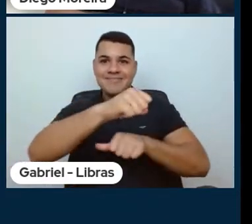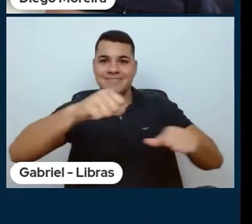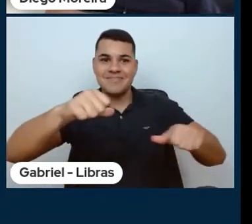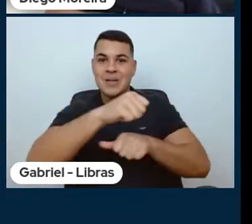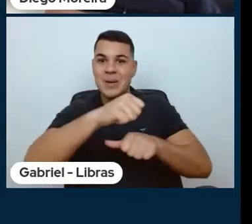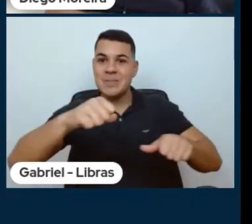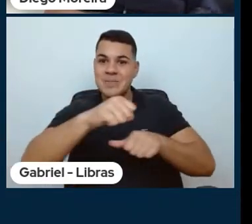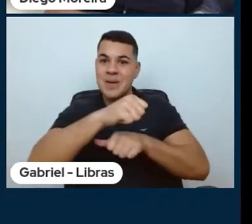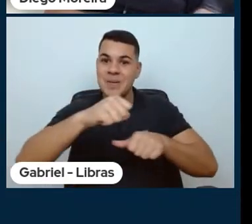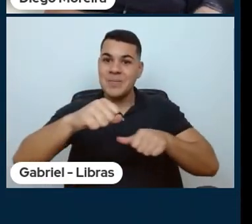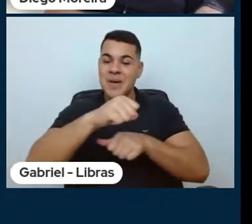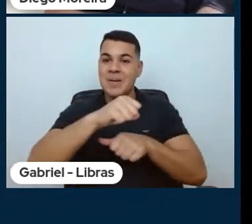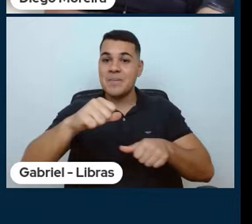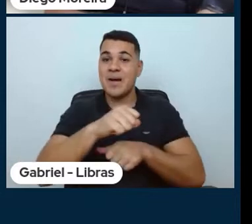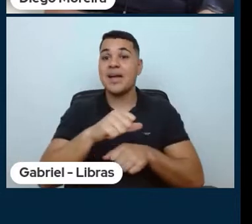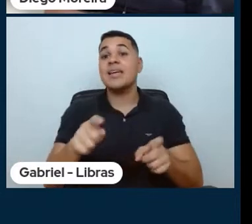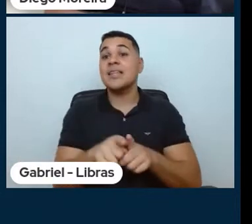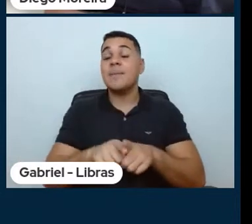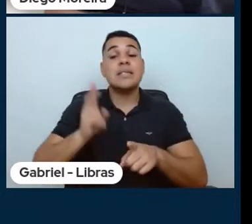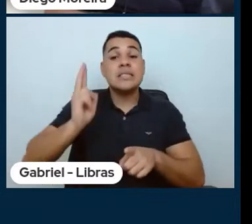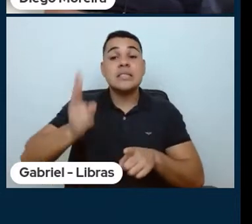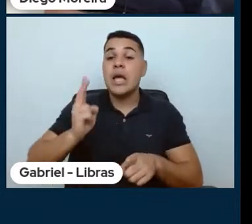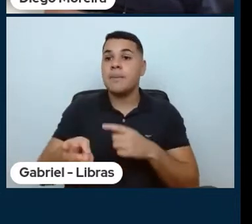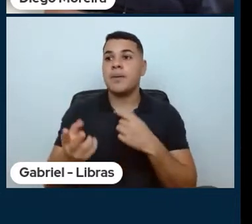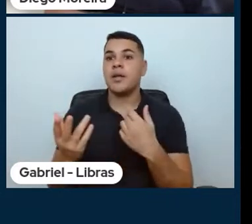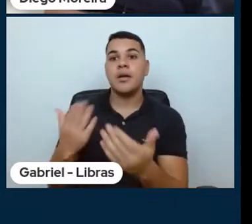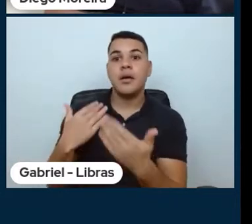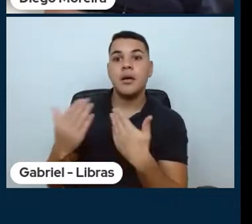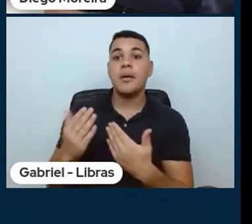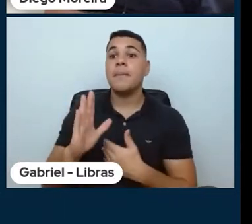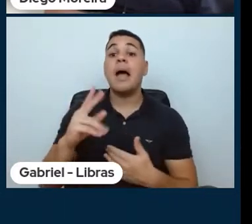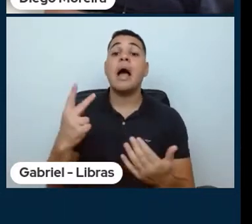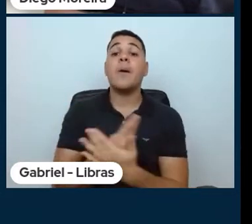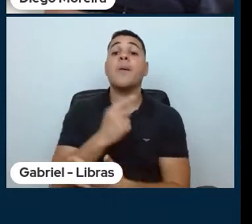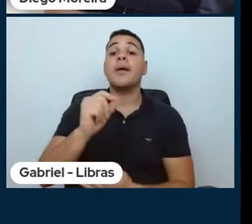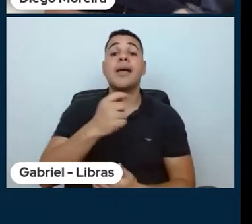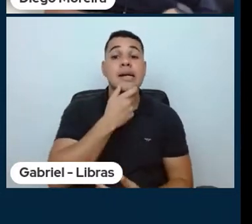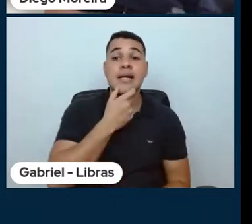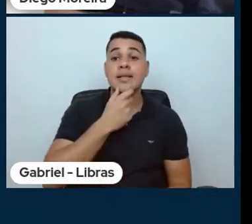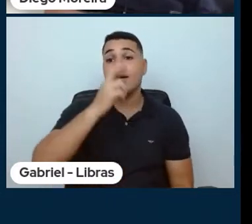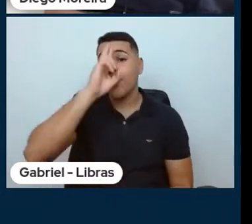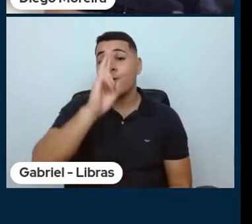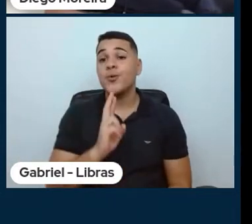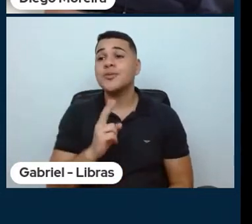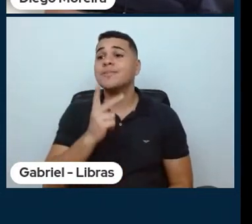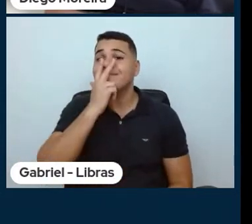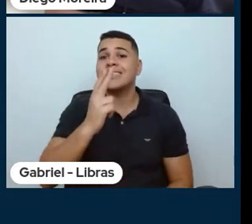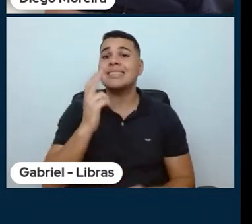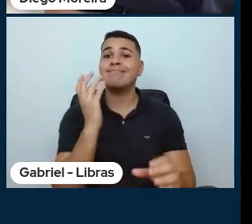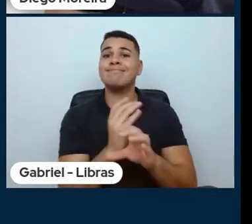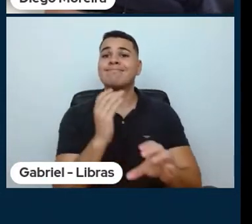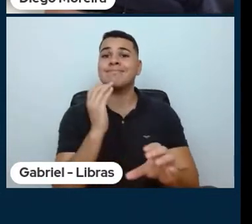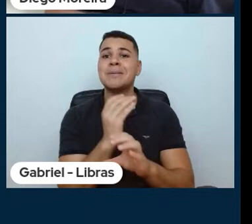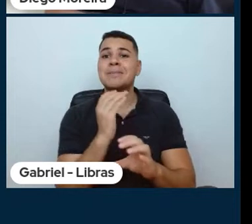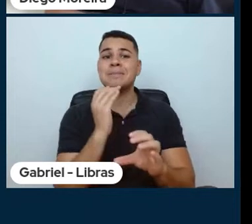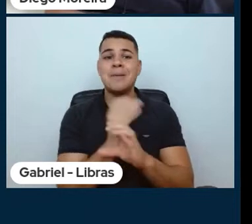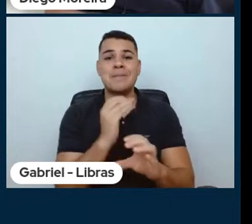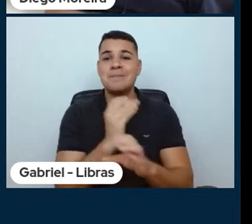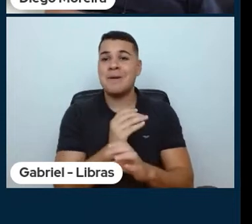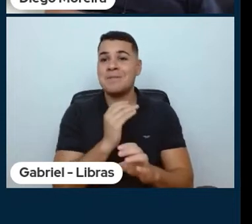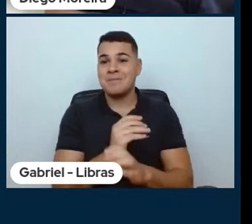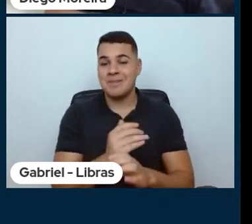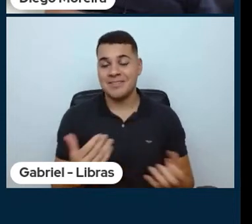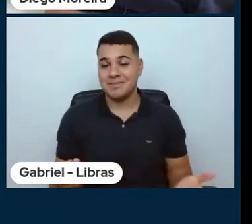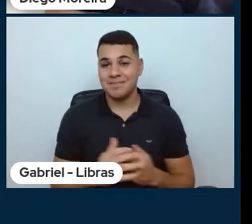forma remota, isso era um problema, porque acabava virando um gargalo dependendo do período do ano.